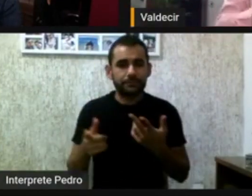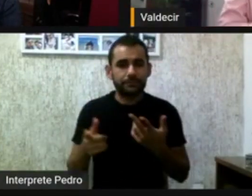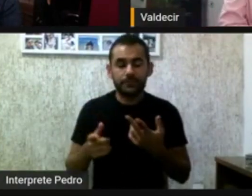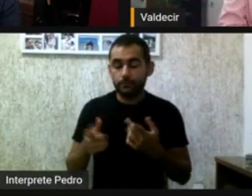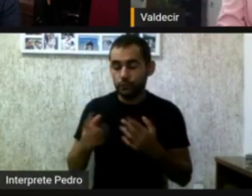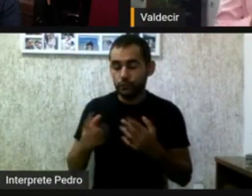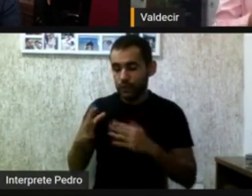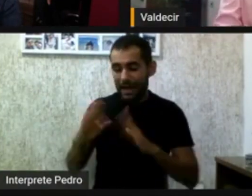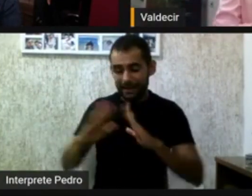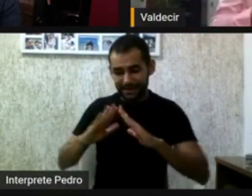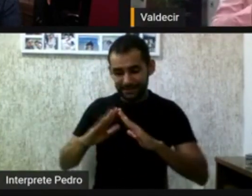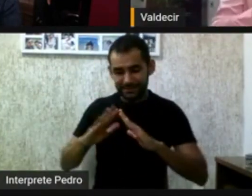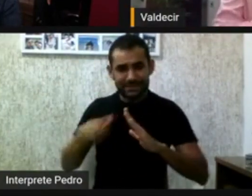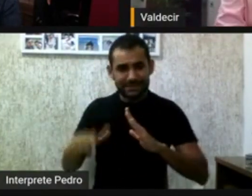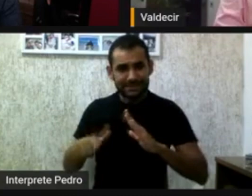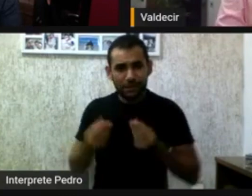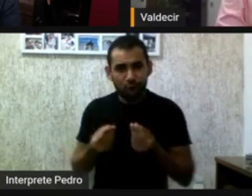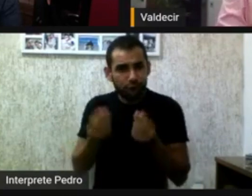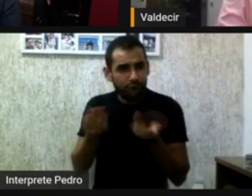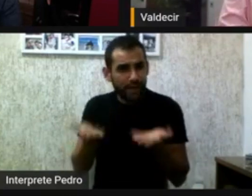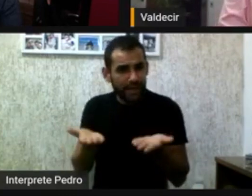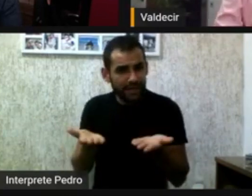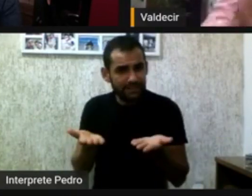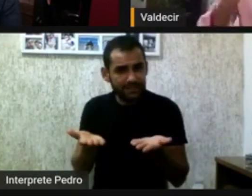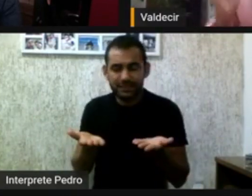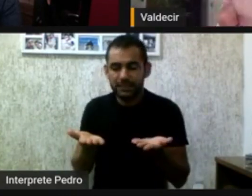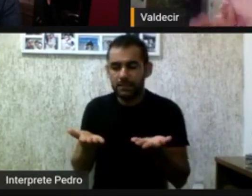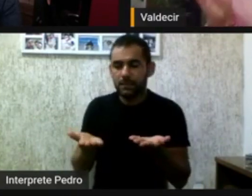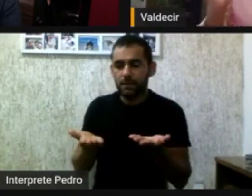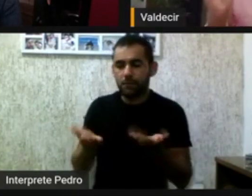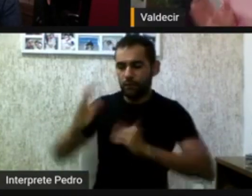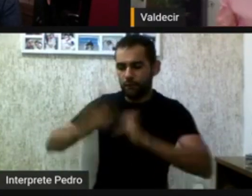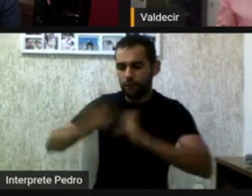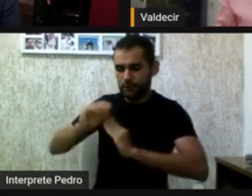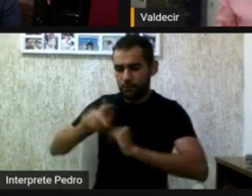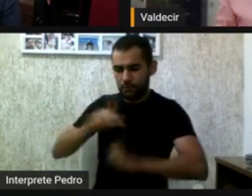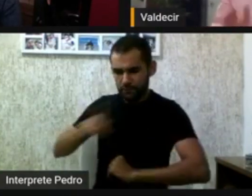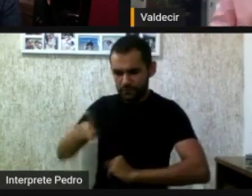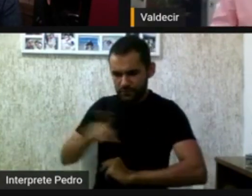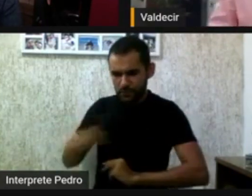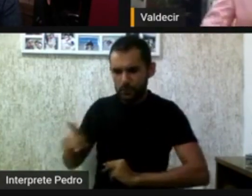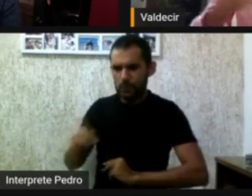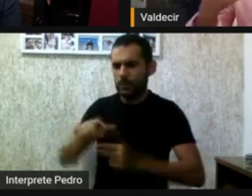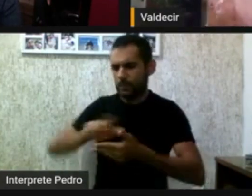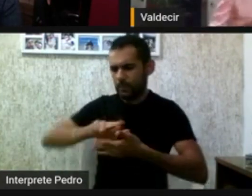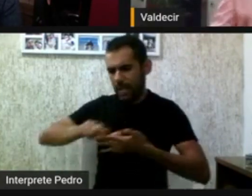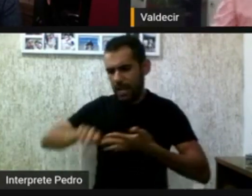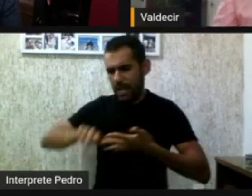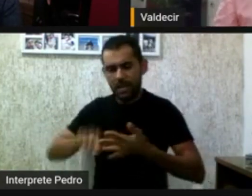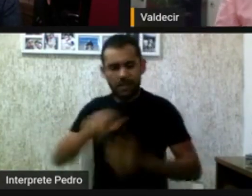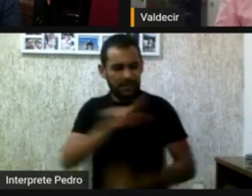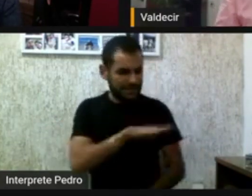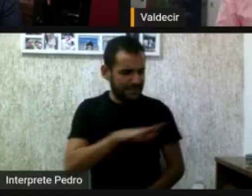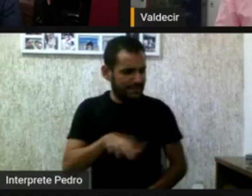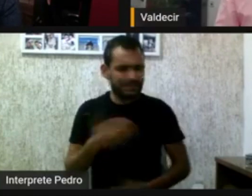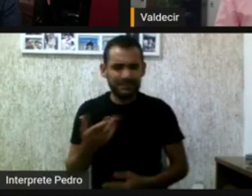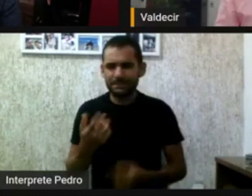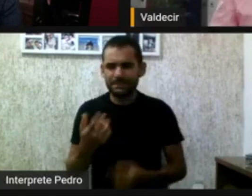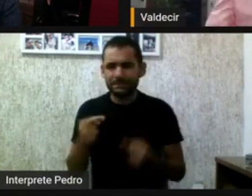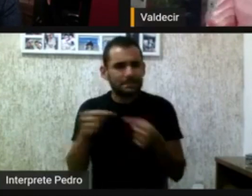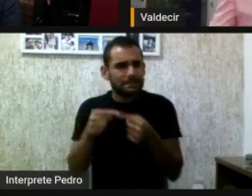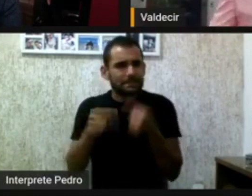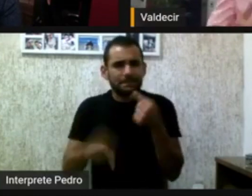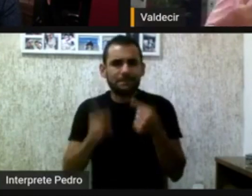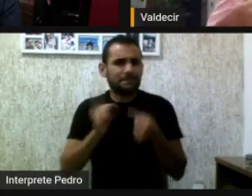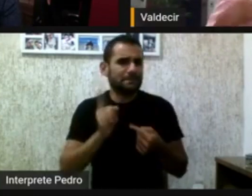condição que oferece tanto para o profissional da área de educação quanto para as nossas crianças não é uma condição ideal,